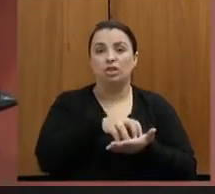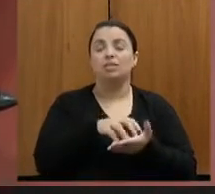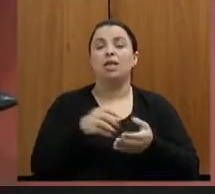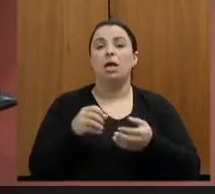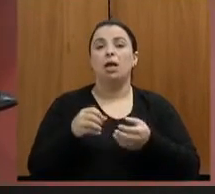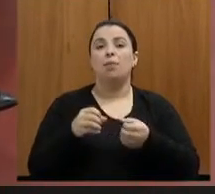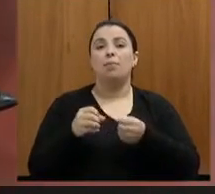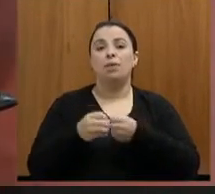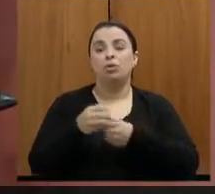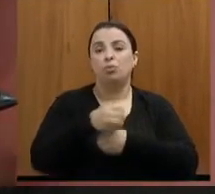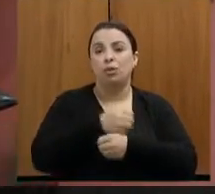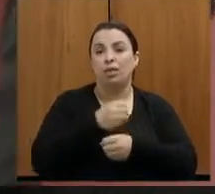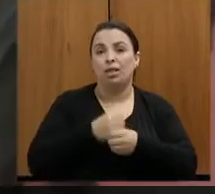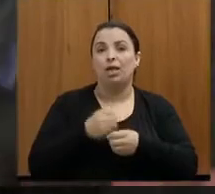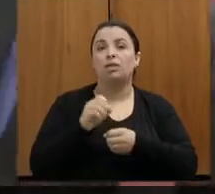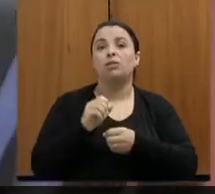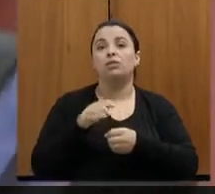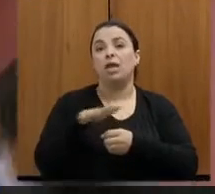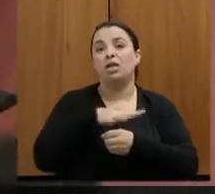Aço.